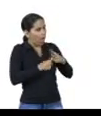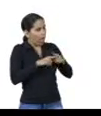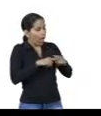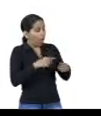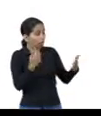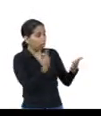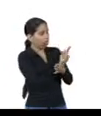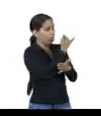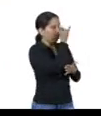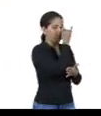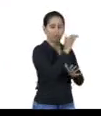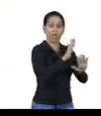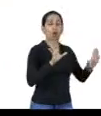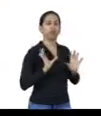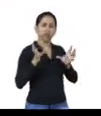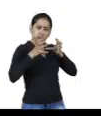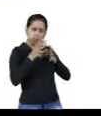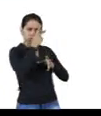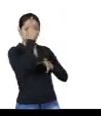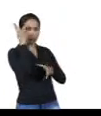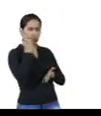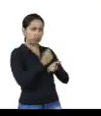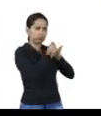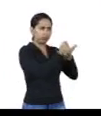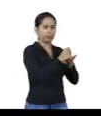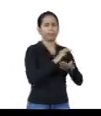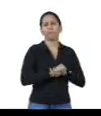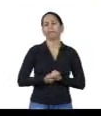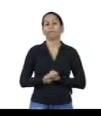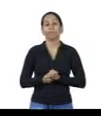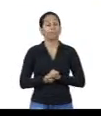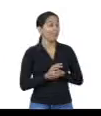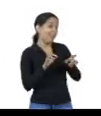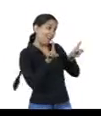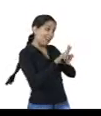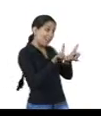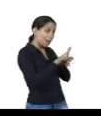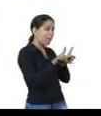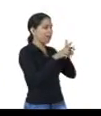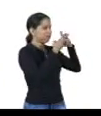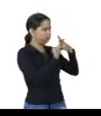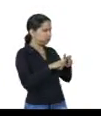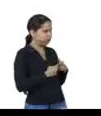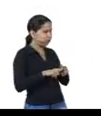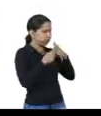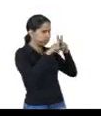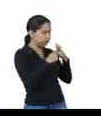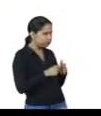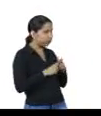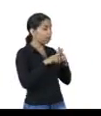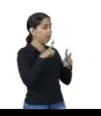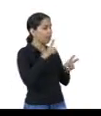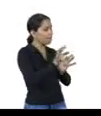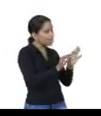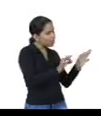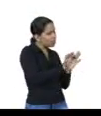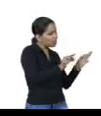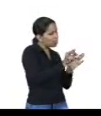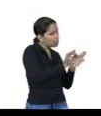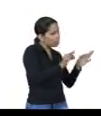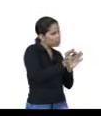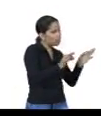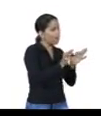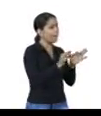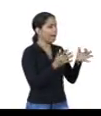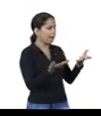E como se inicia a rotina de uma manutenção de máquina? A manutenção de uma máquina desse porte, ela se inicia com planejamento, ou seja,